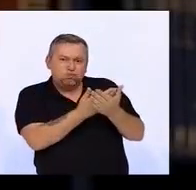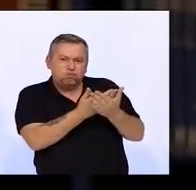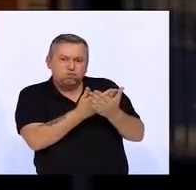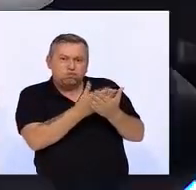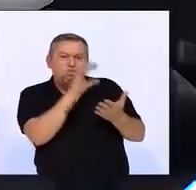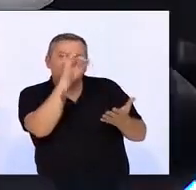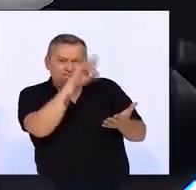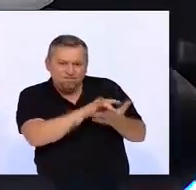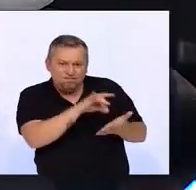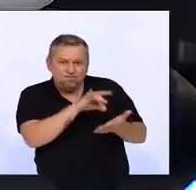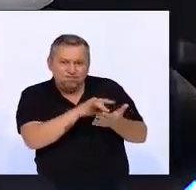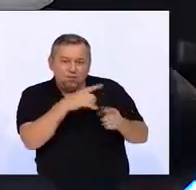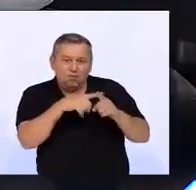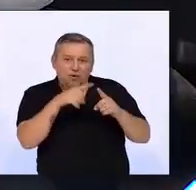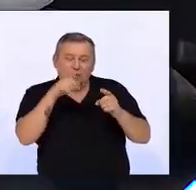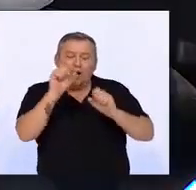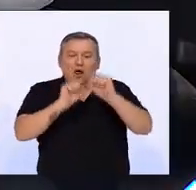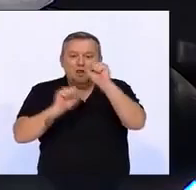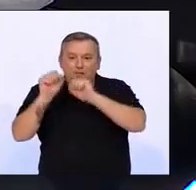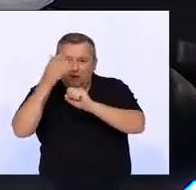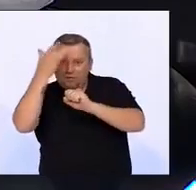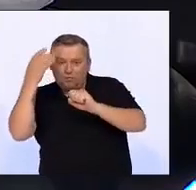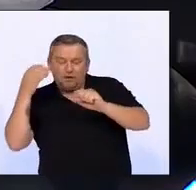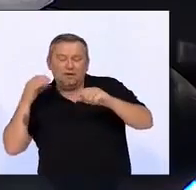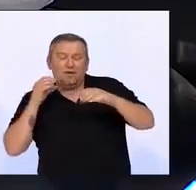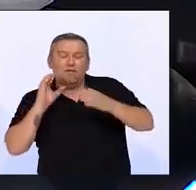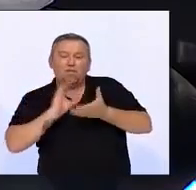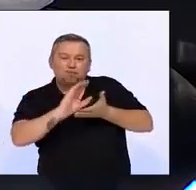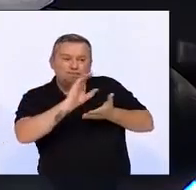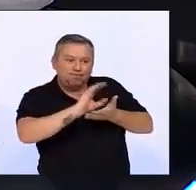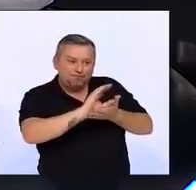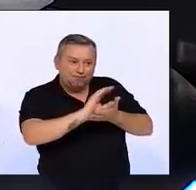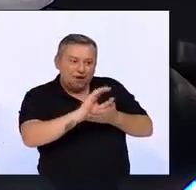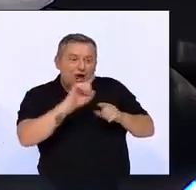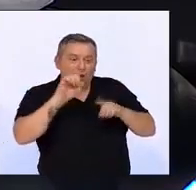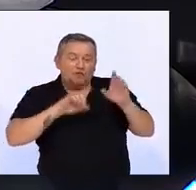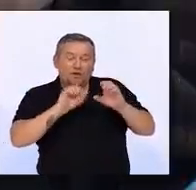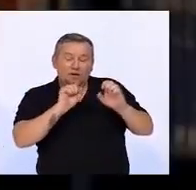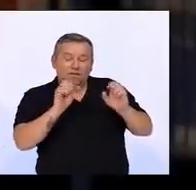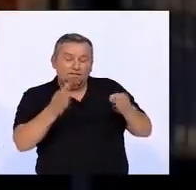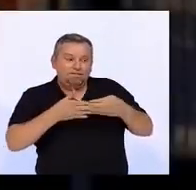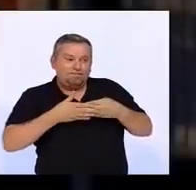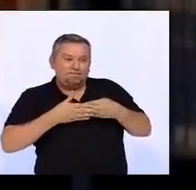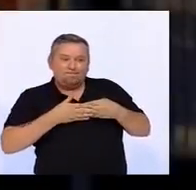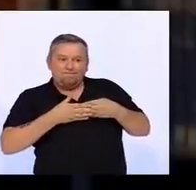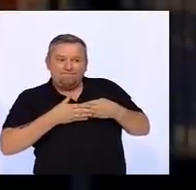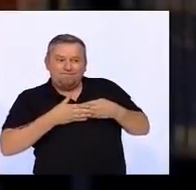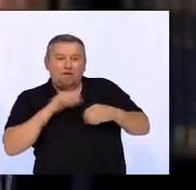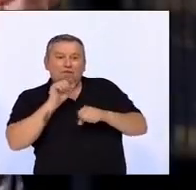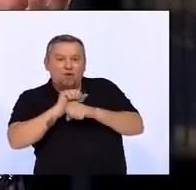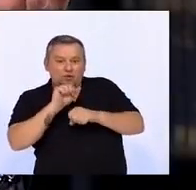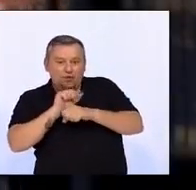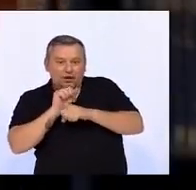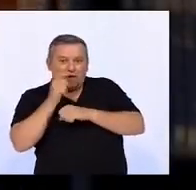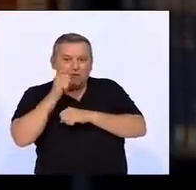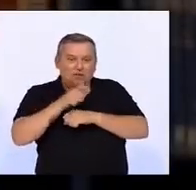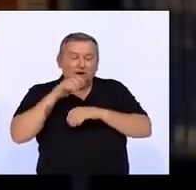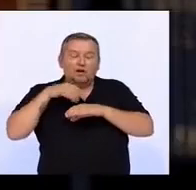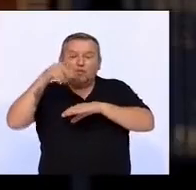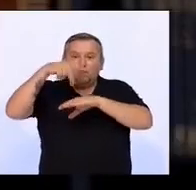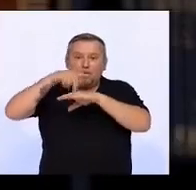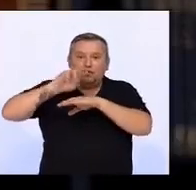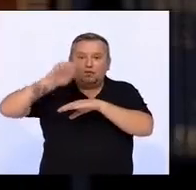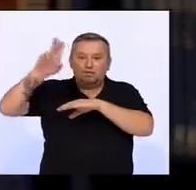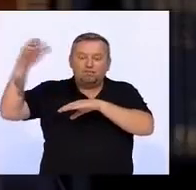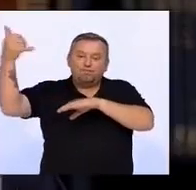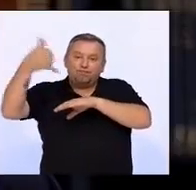significa? Os investidores que estão com os investimentos todos retidos, todos travados, tanto investidor externo como